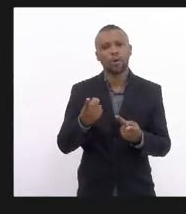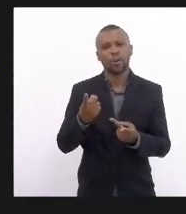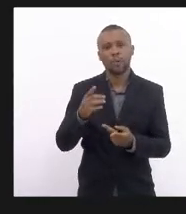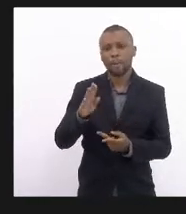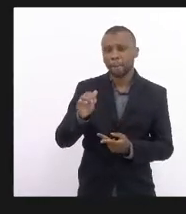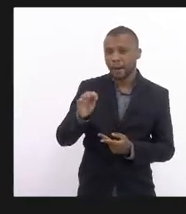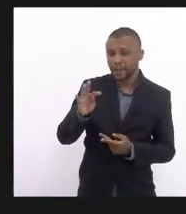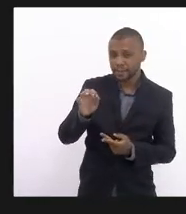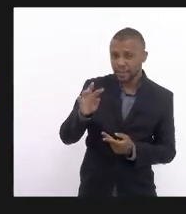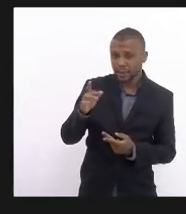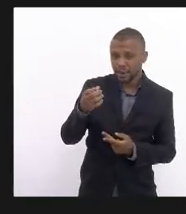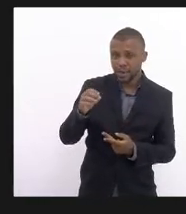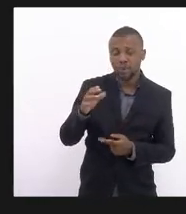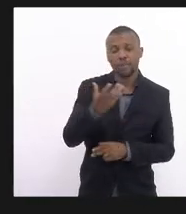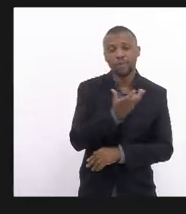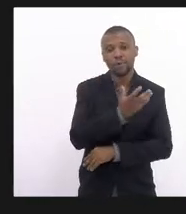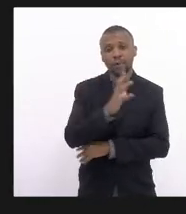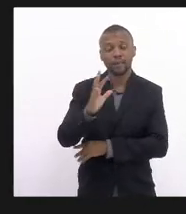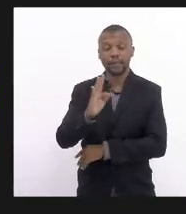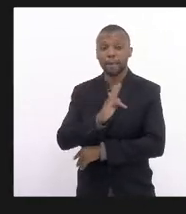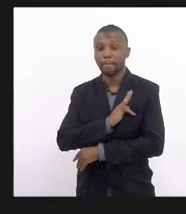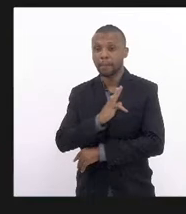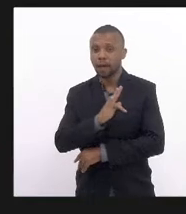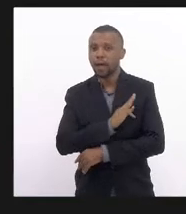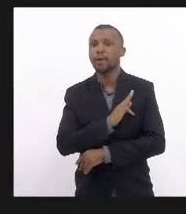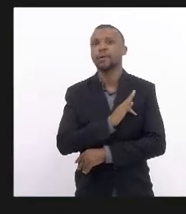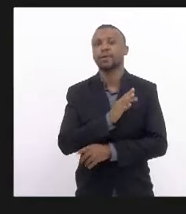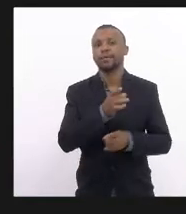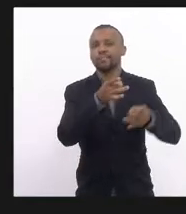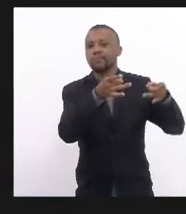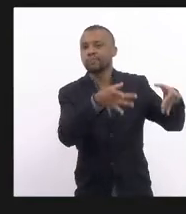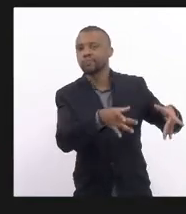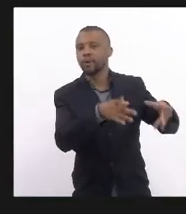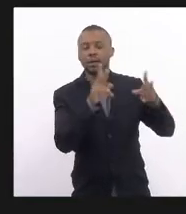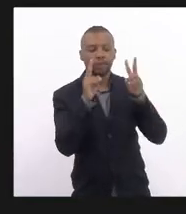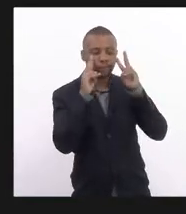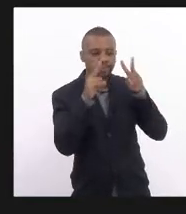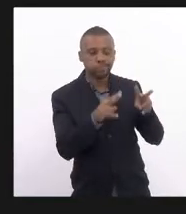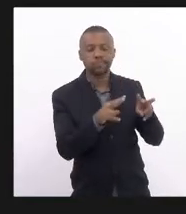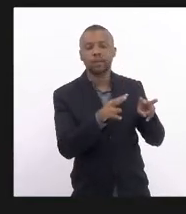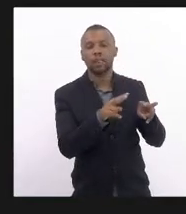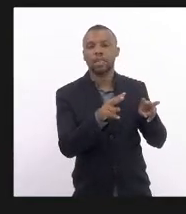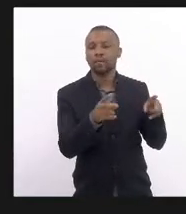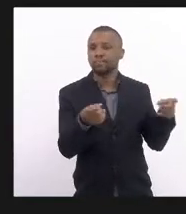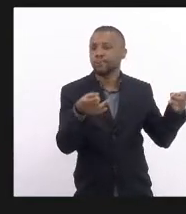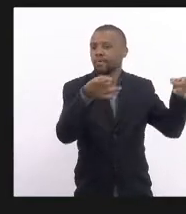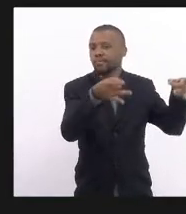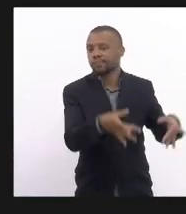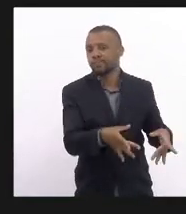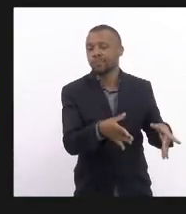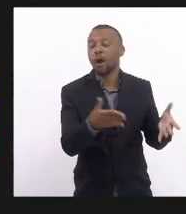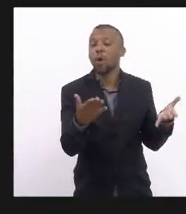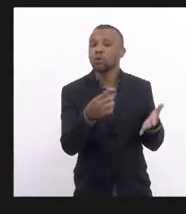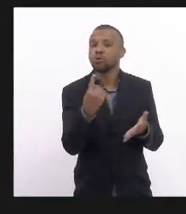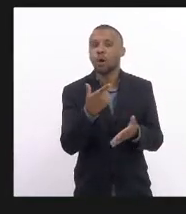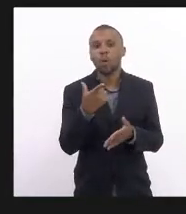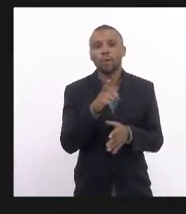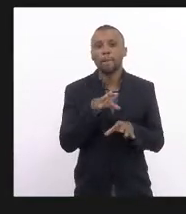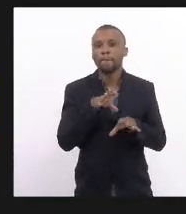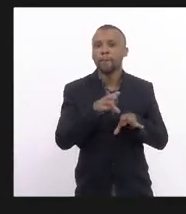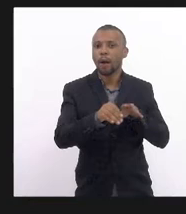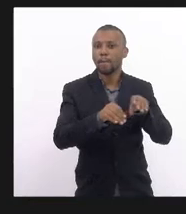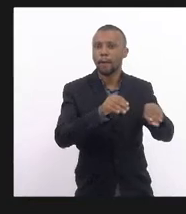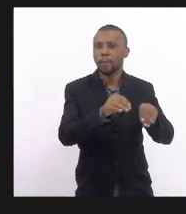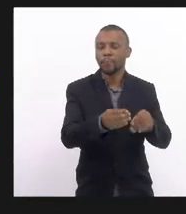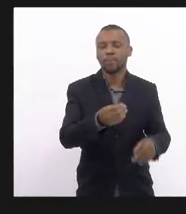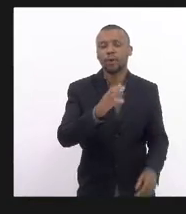de um tempo, quando a Polícia Militar saiu de lá, aquele patrimônio foi dilapidado, a gente hoje reocupou com o CEPANA,